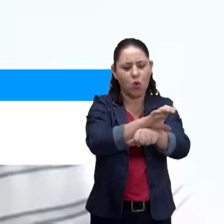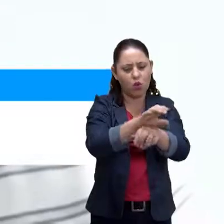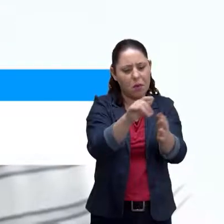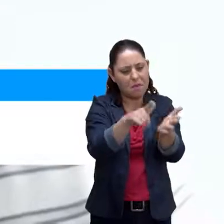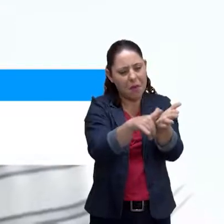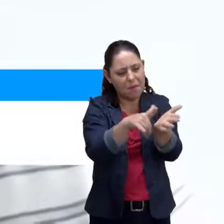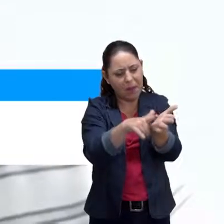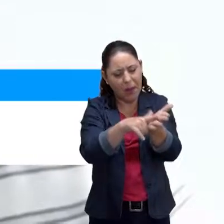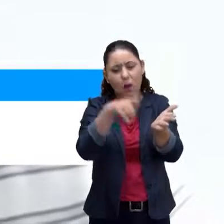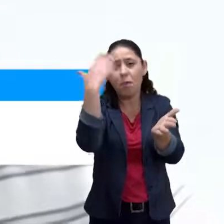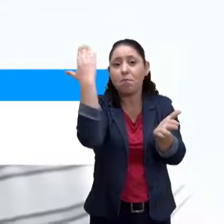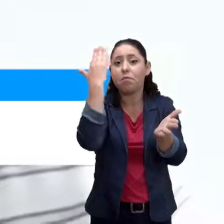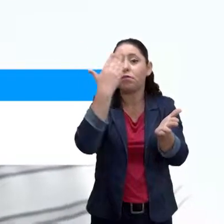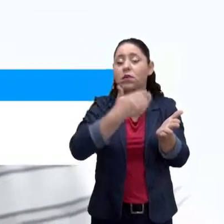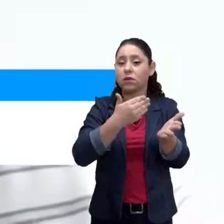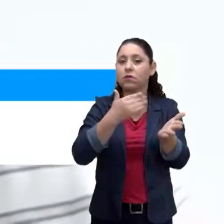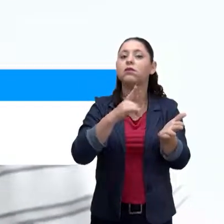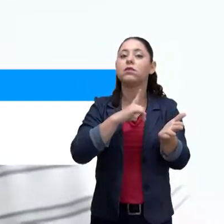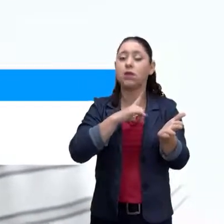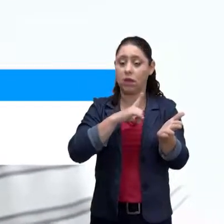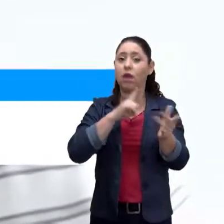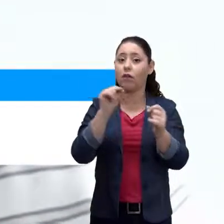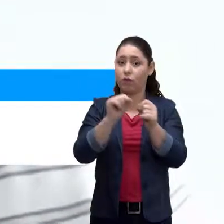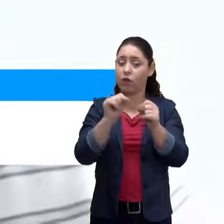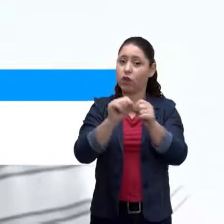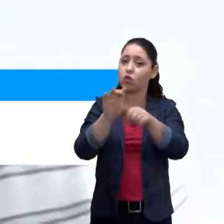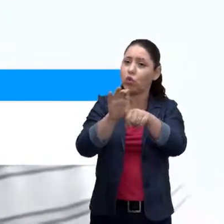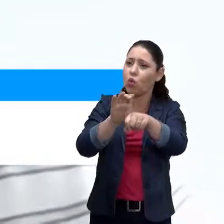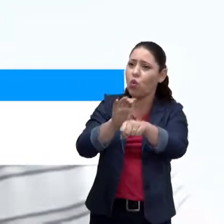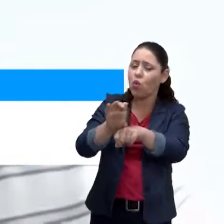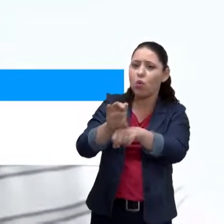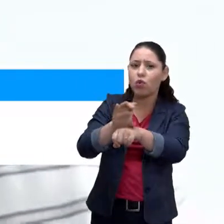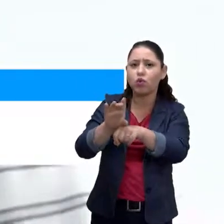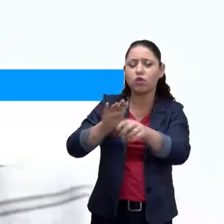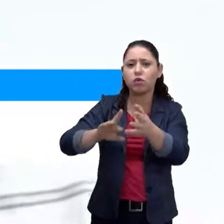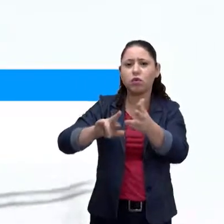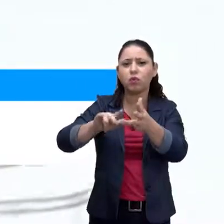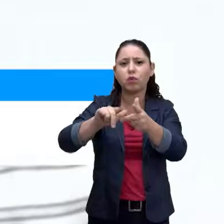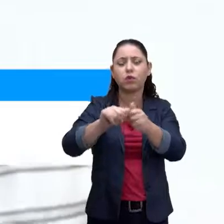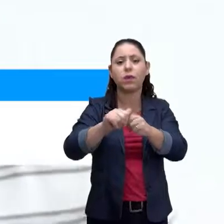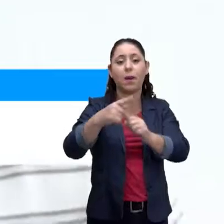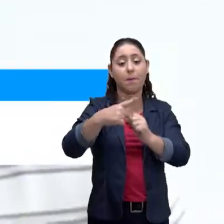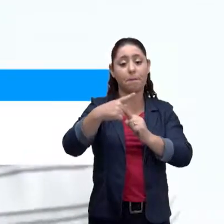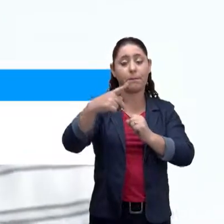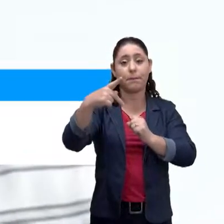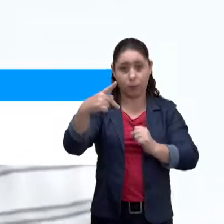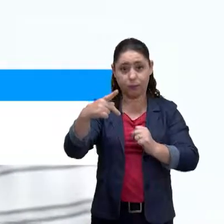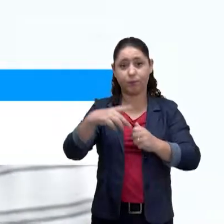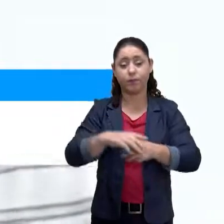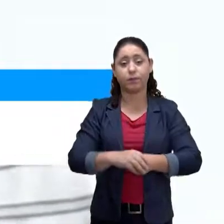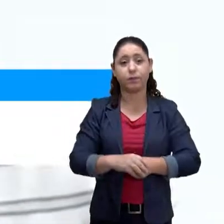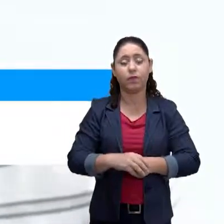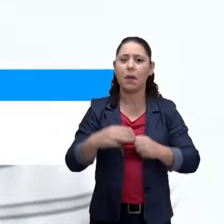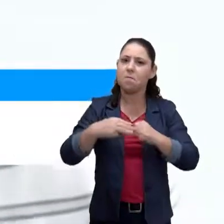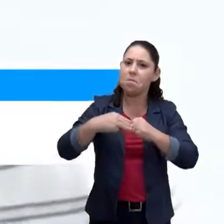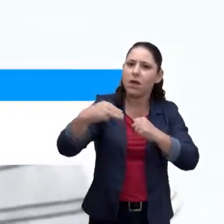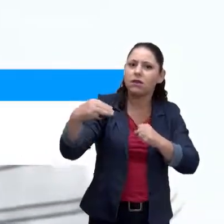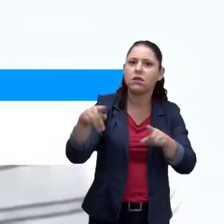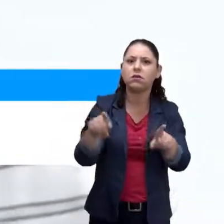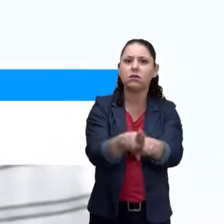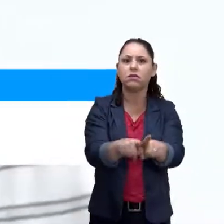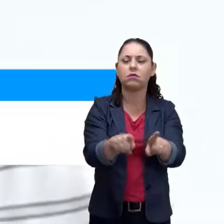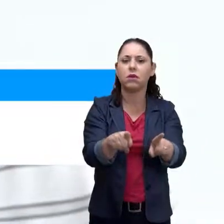uma série de títulos comprovando a realização de cursos de pós-graduação,